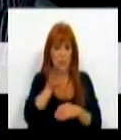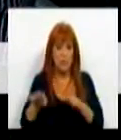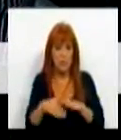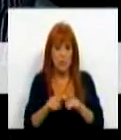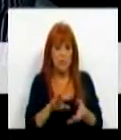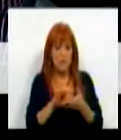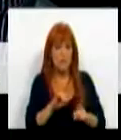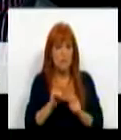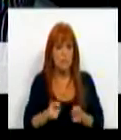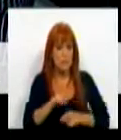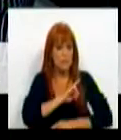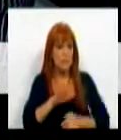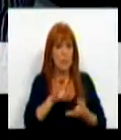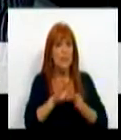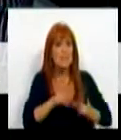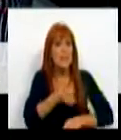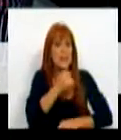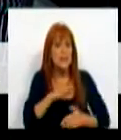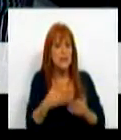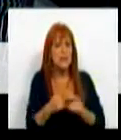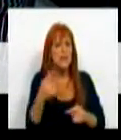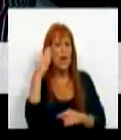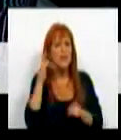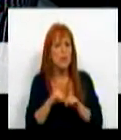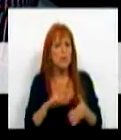de investimento privado no aumento de capital será determinante